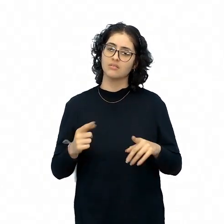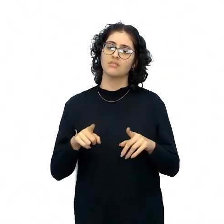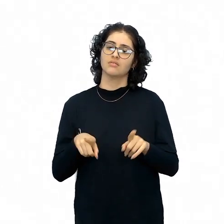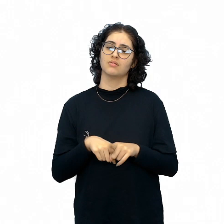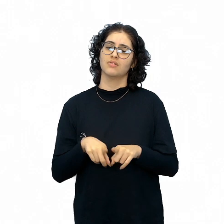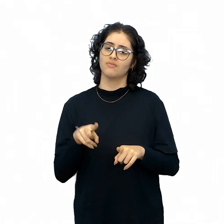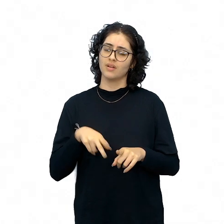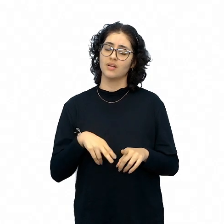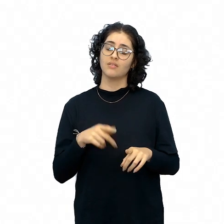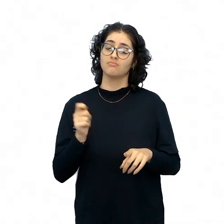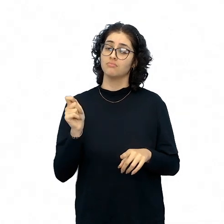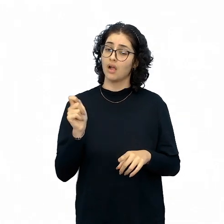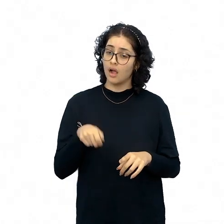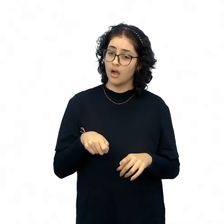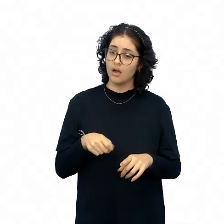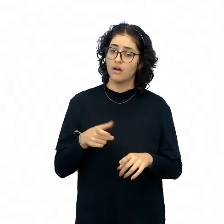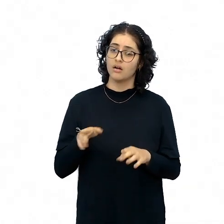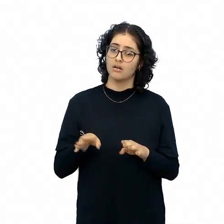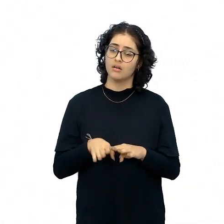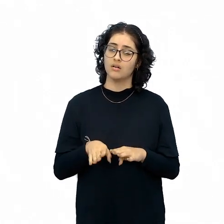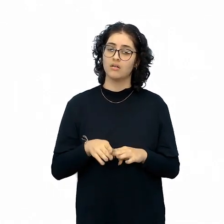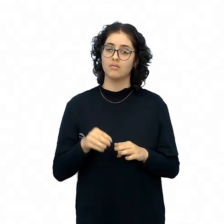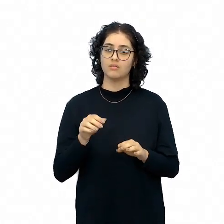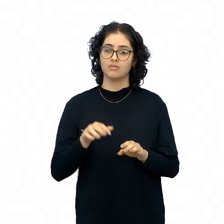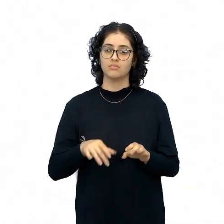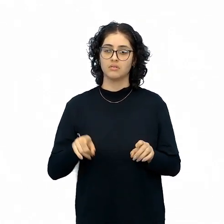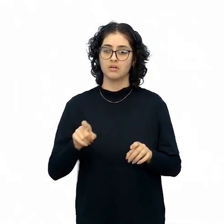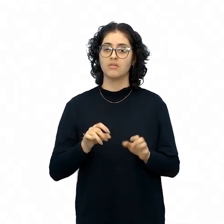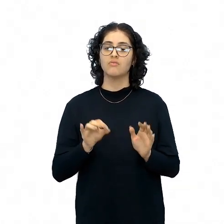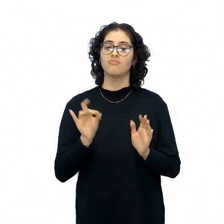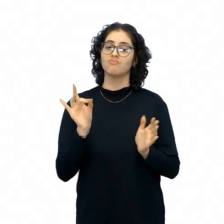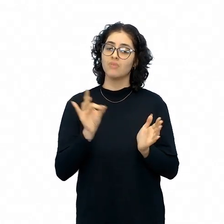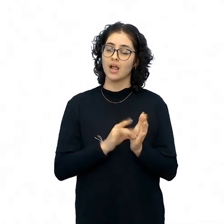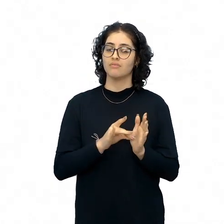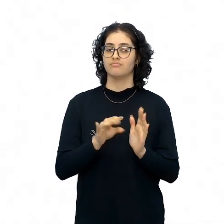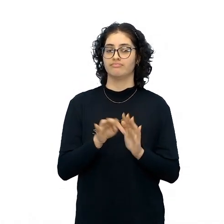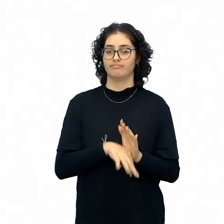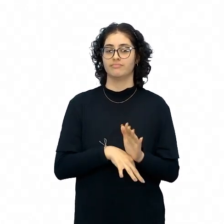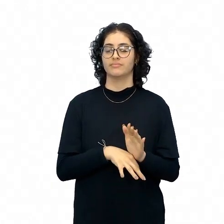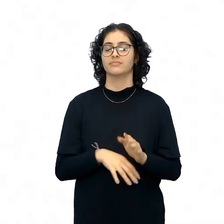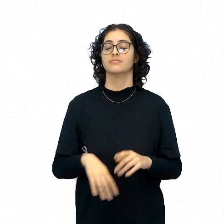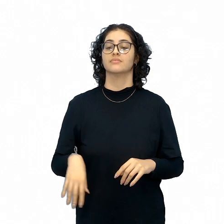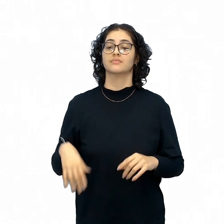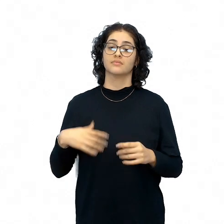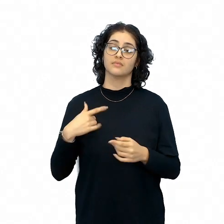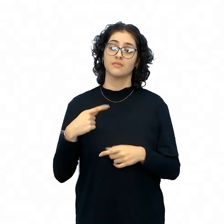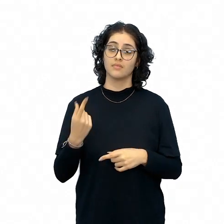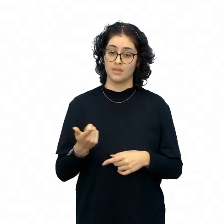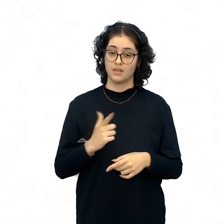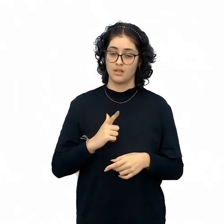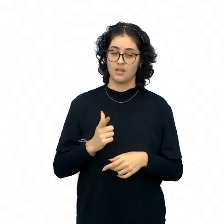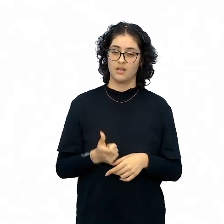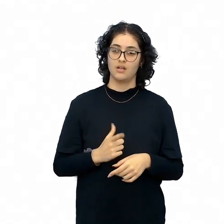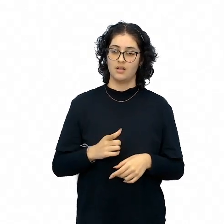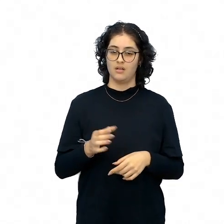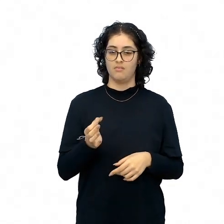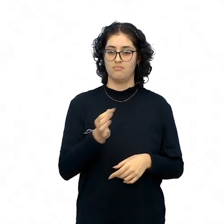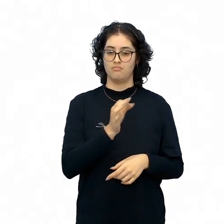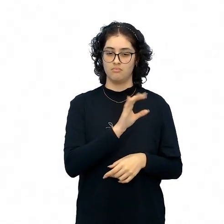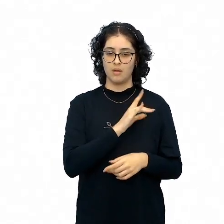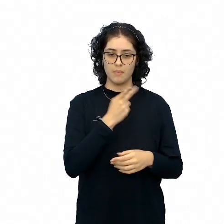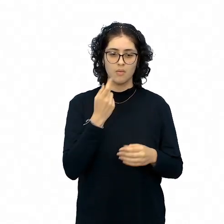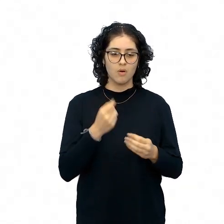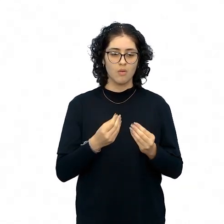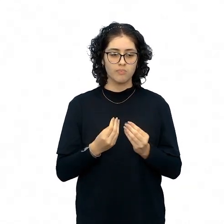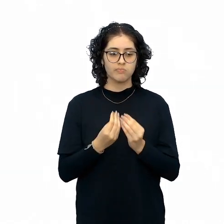a possibilidade de esse texto ser construído numa situação real. Há alguma autoridade para a qual esse texto possa